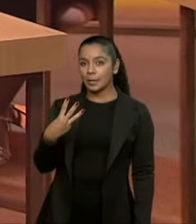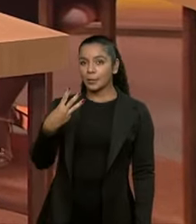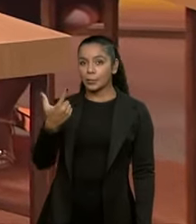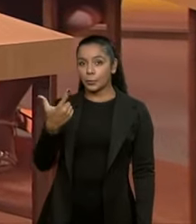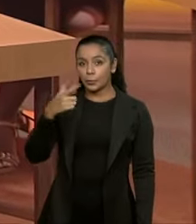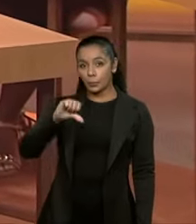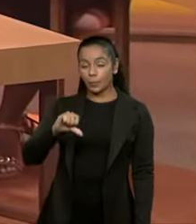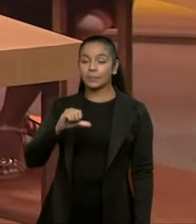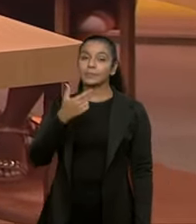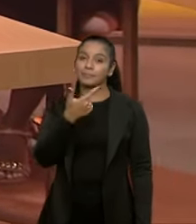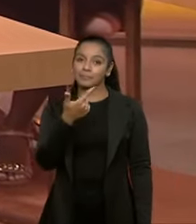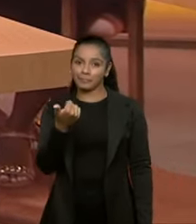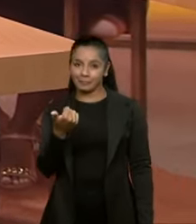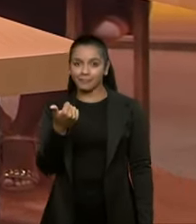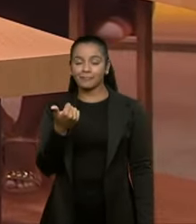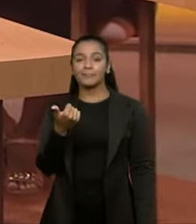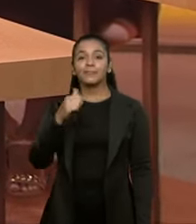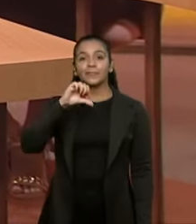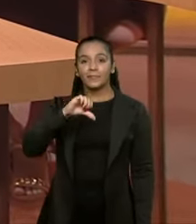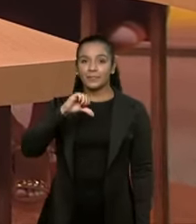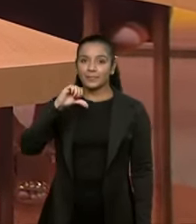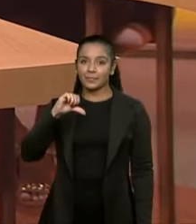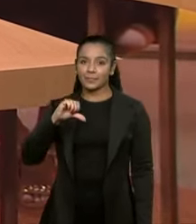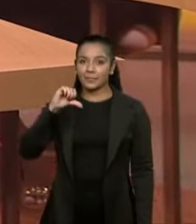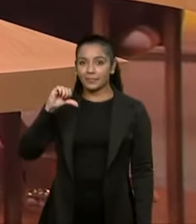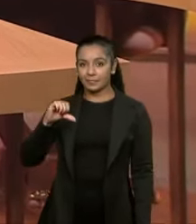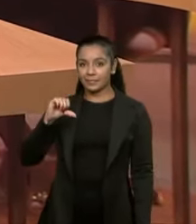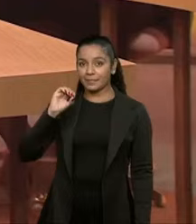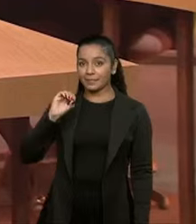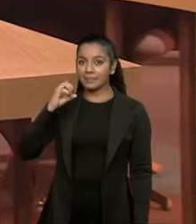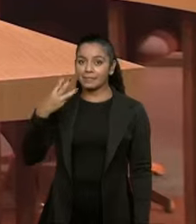219-9903-5329. Vou repetir, hein? 21 prefixo